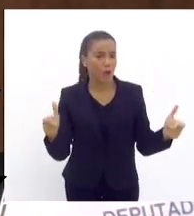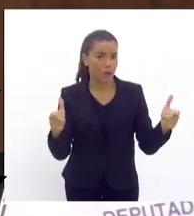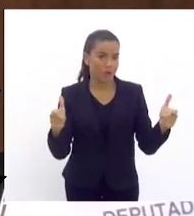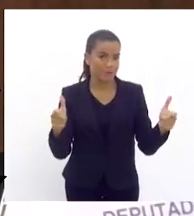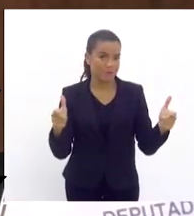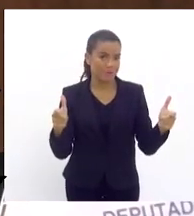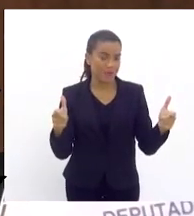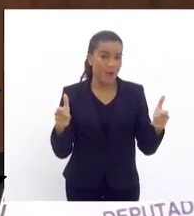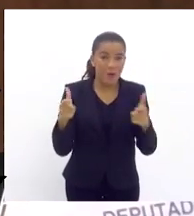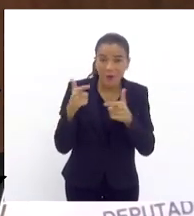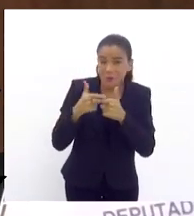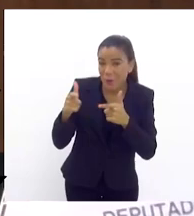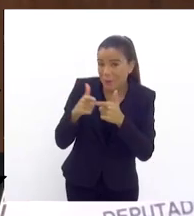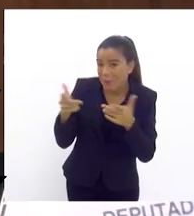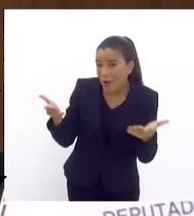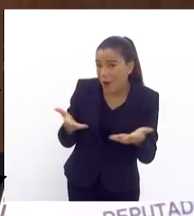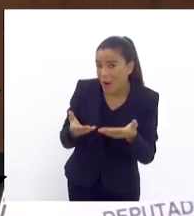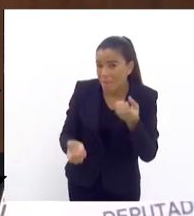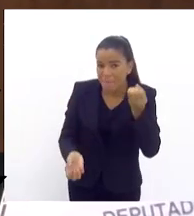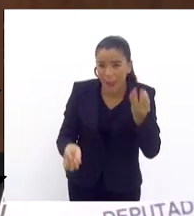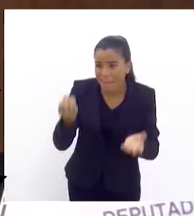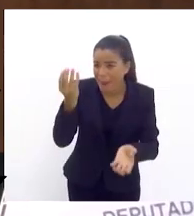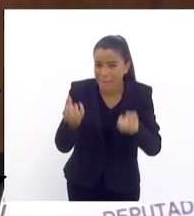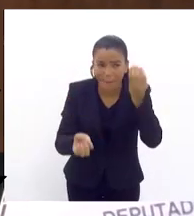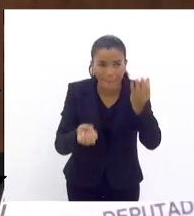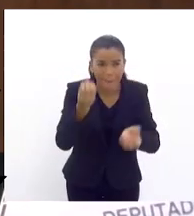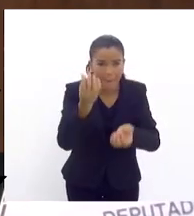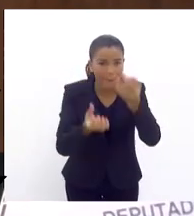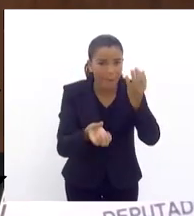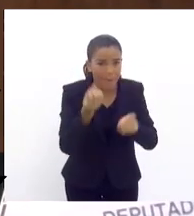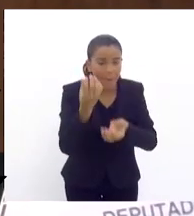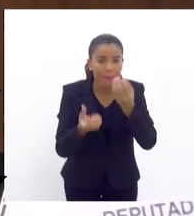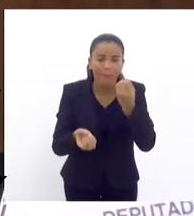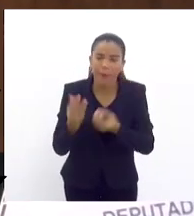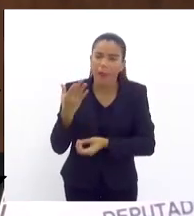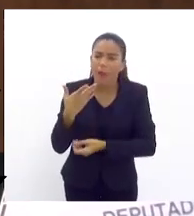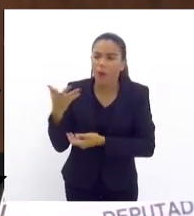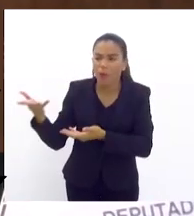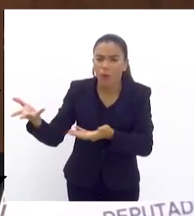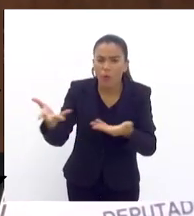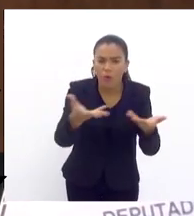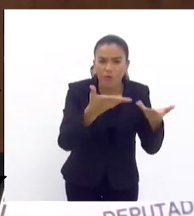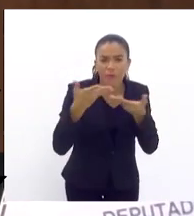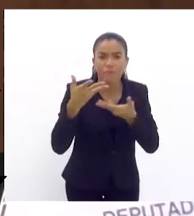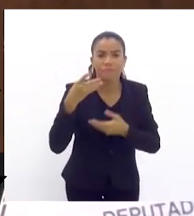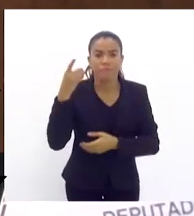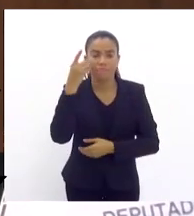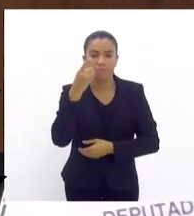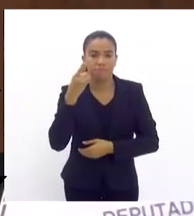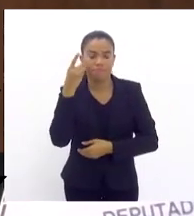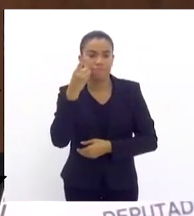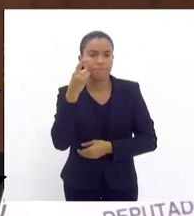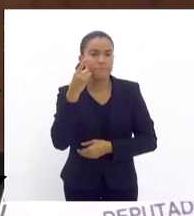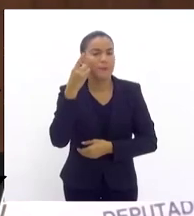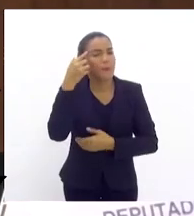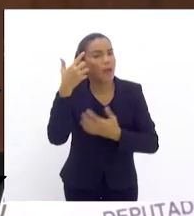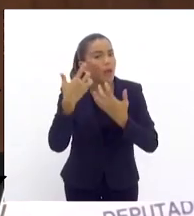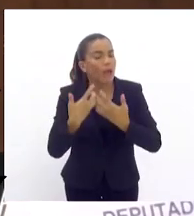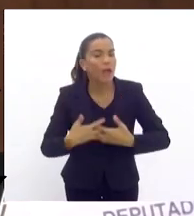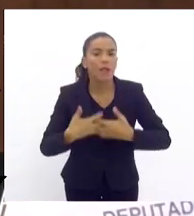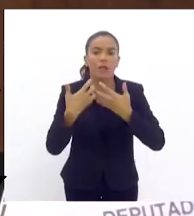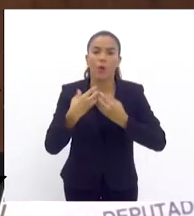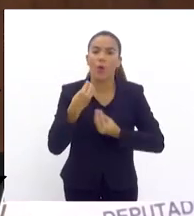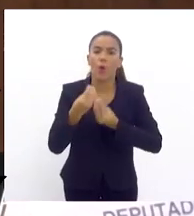que estão começando a acontecer. E eu queria chamar aqui os deputados a realmente pensar em como construir a revisão